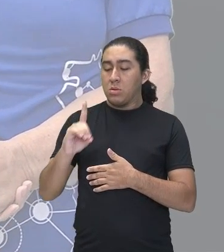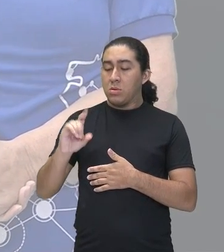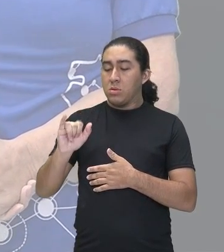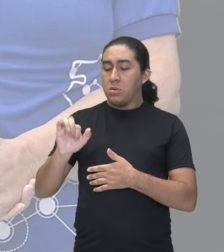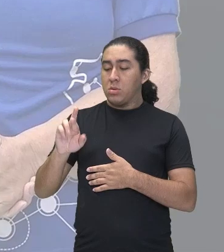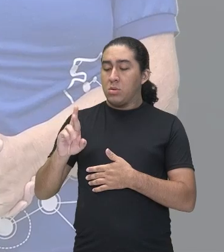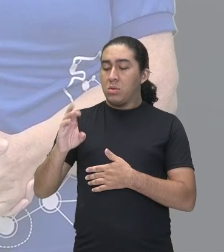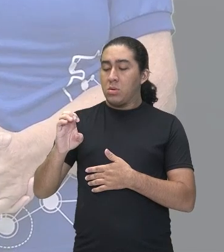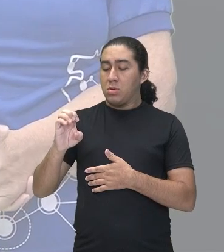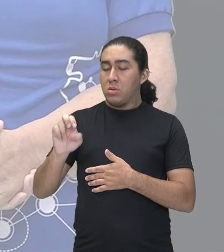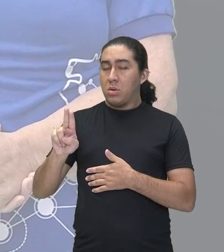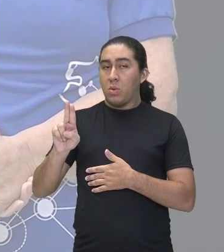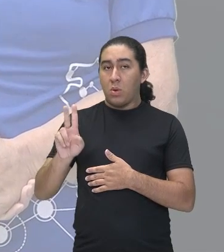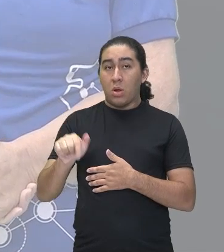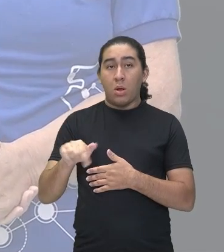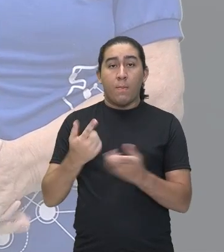de